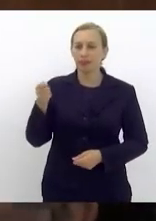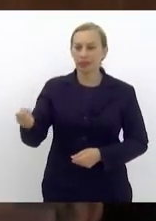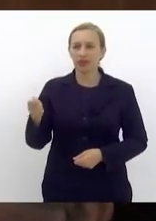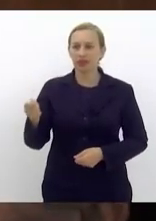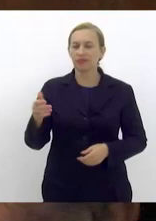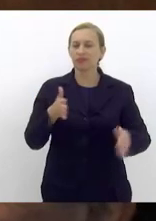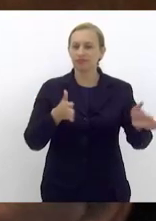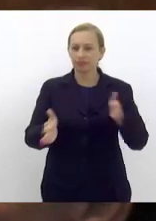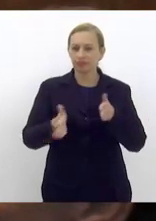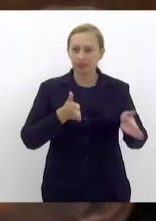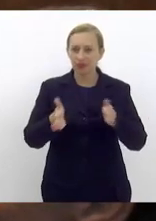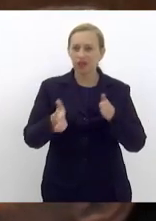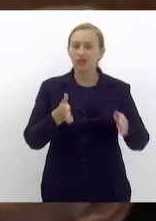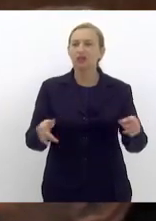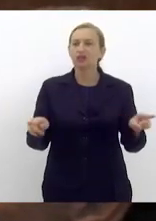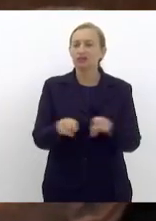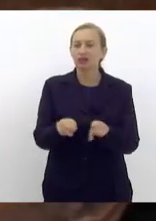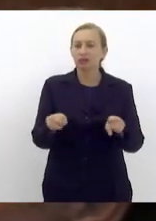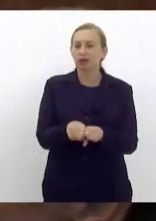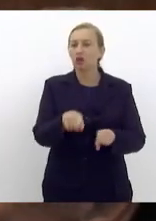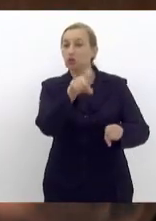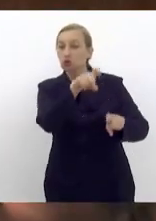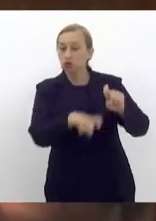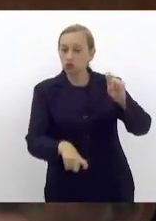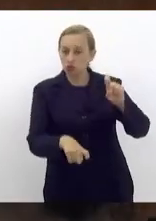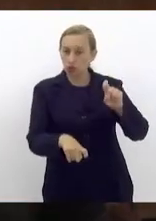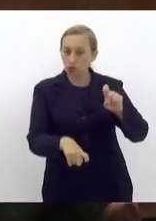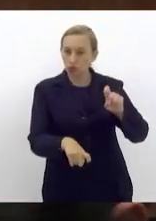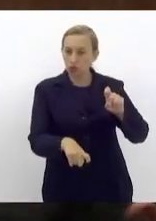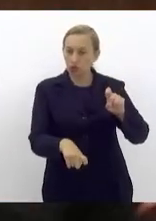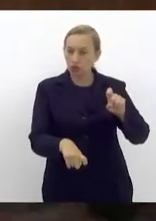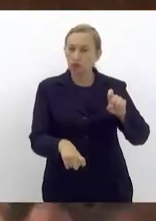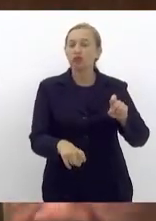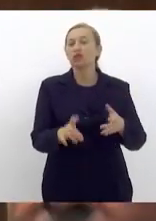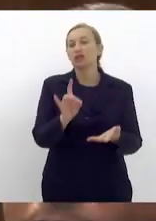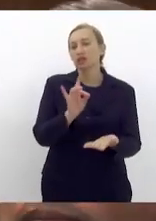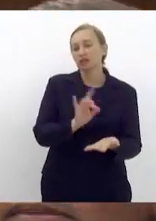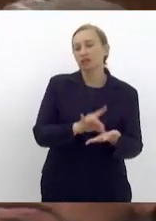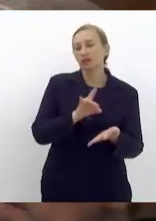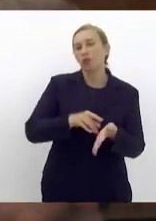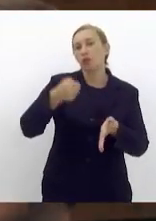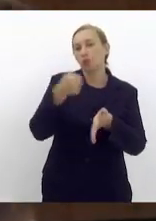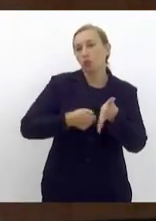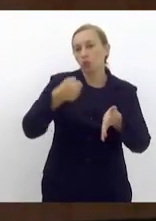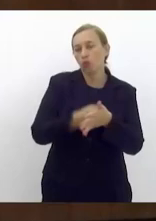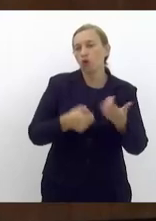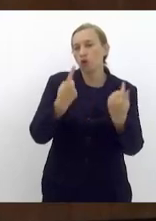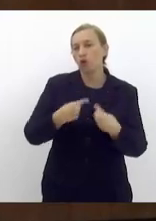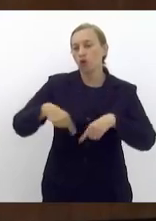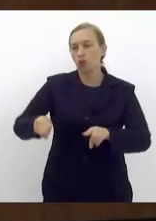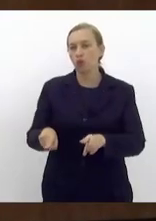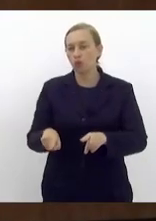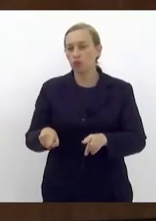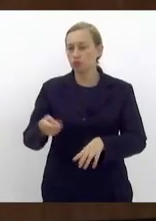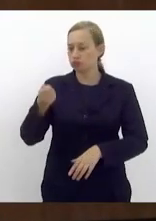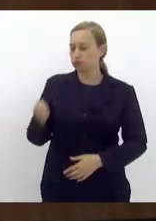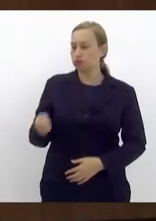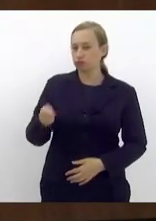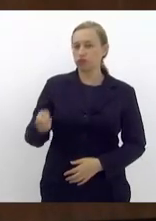também foram vítimas de um estupro e estavam, na verdade, lutando contra o regime